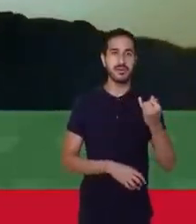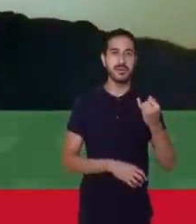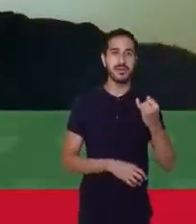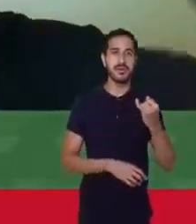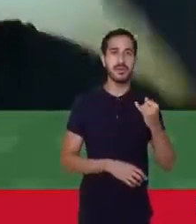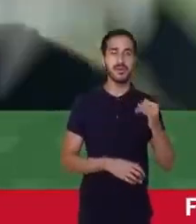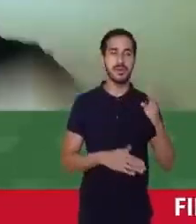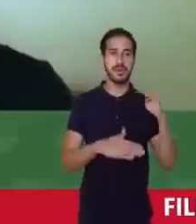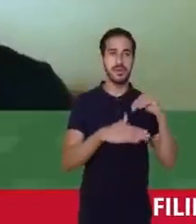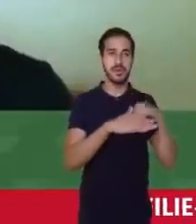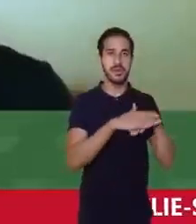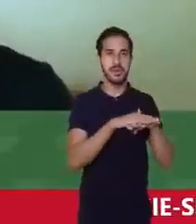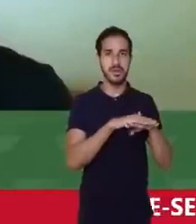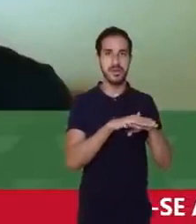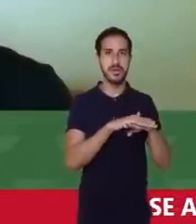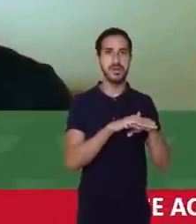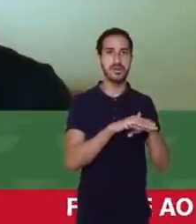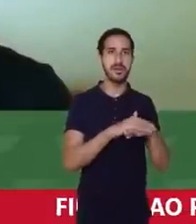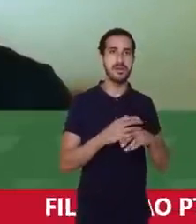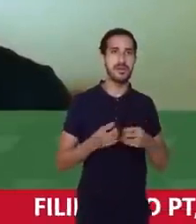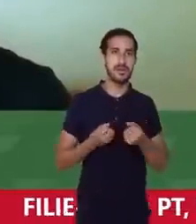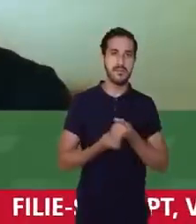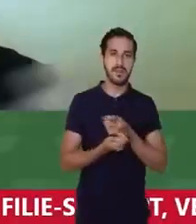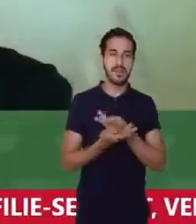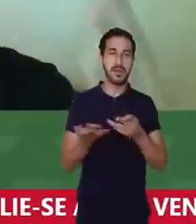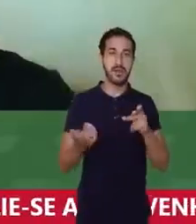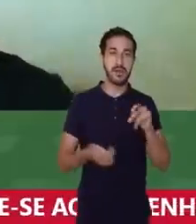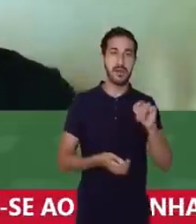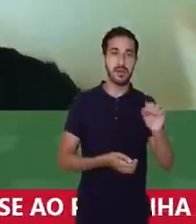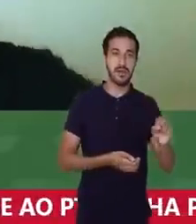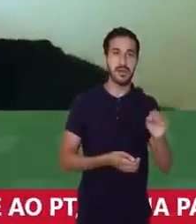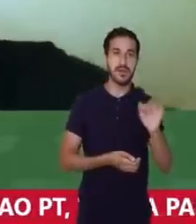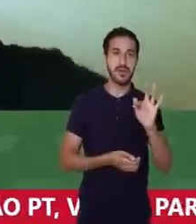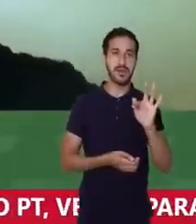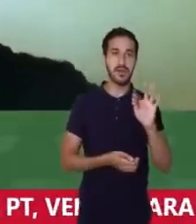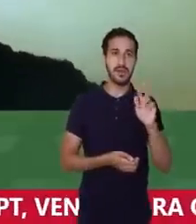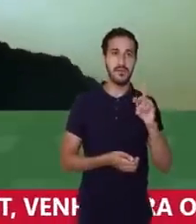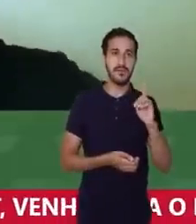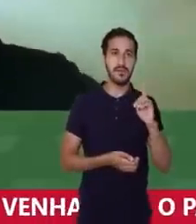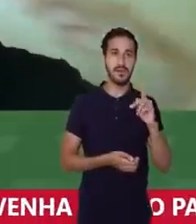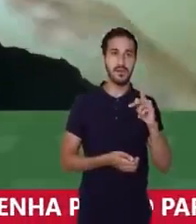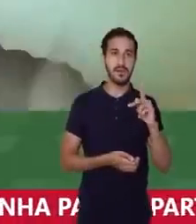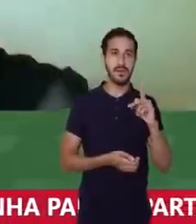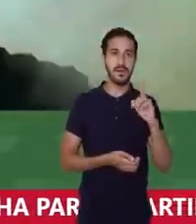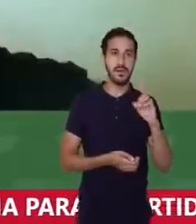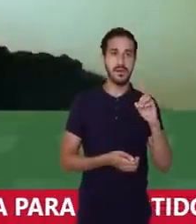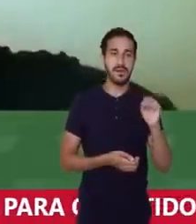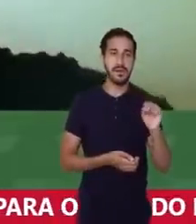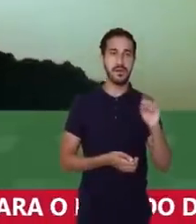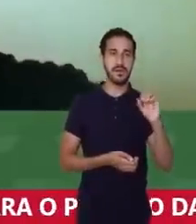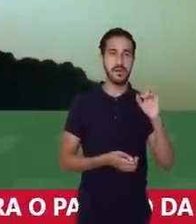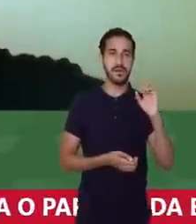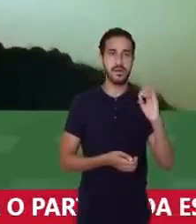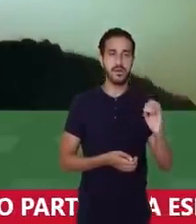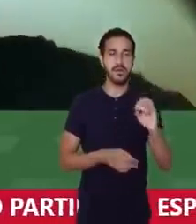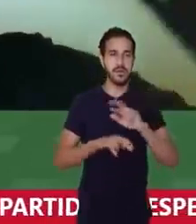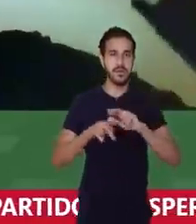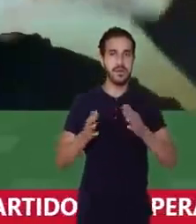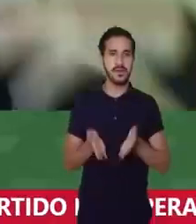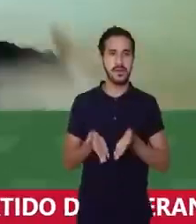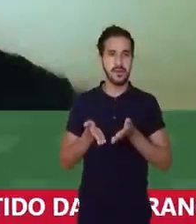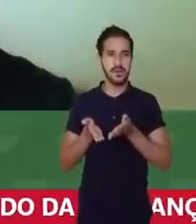produzem e armazenam e distribuem o gás. Chama FPSO. Grandes